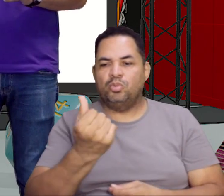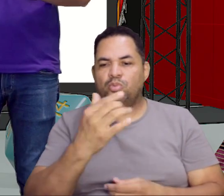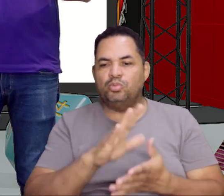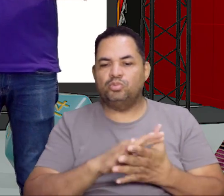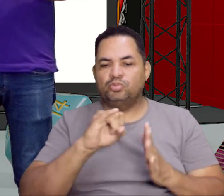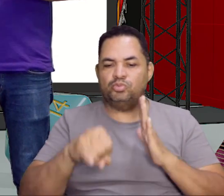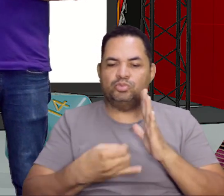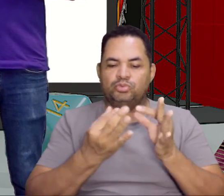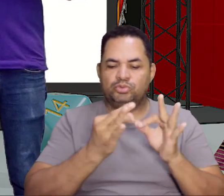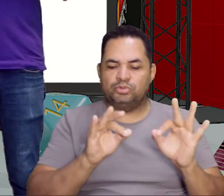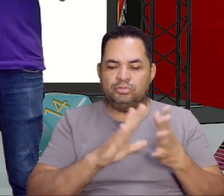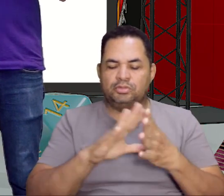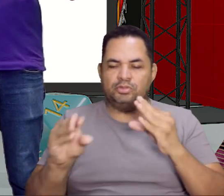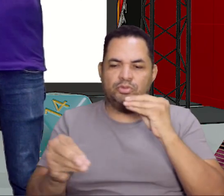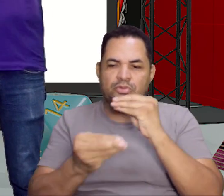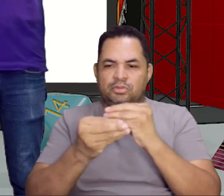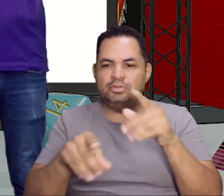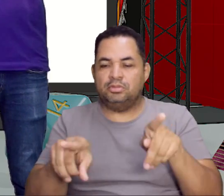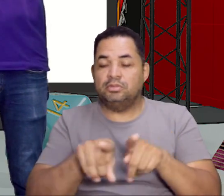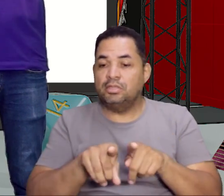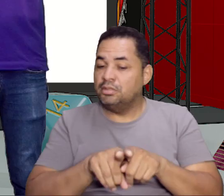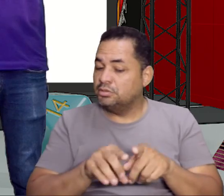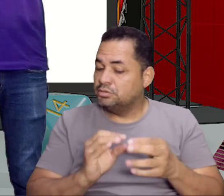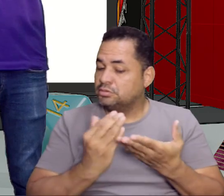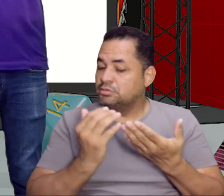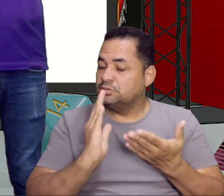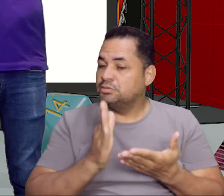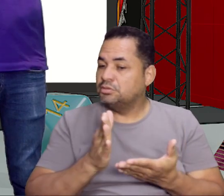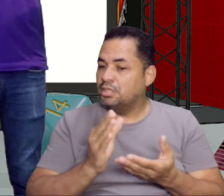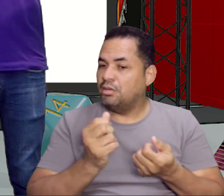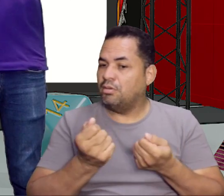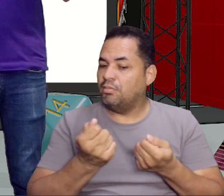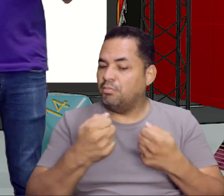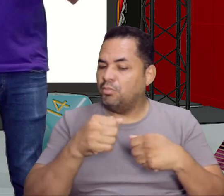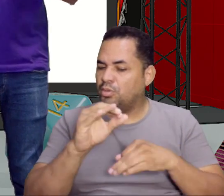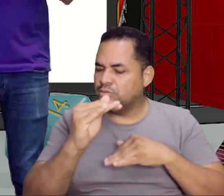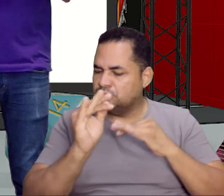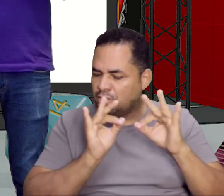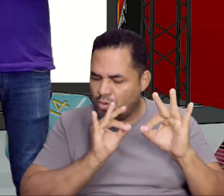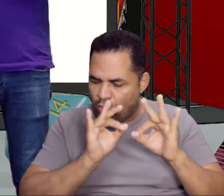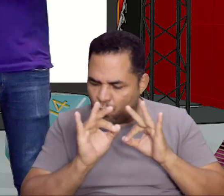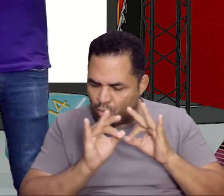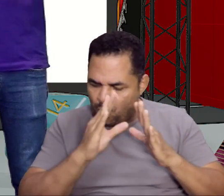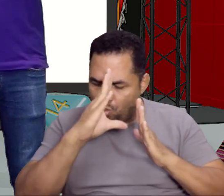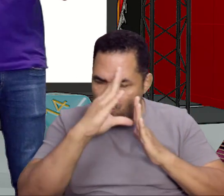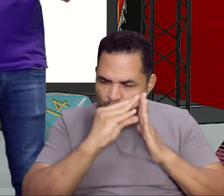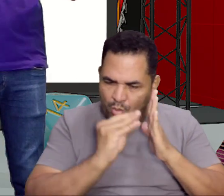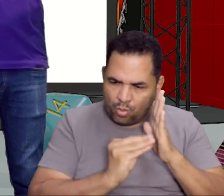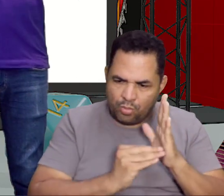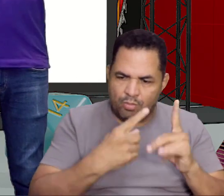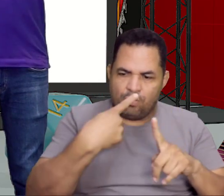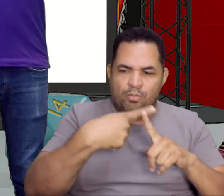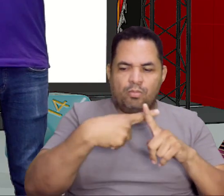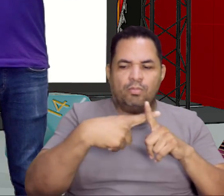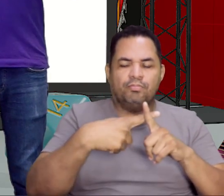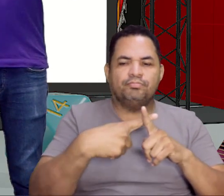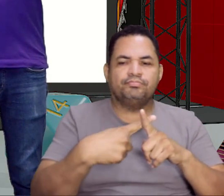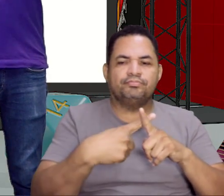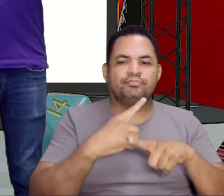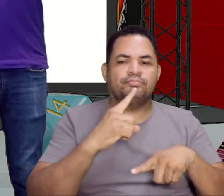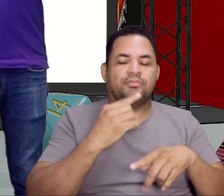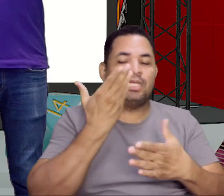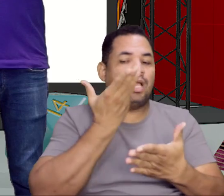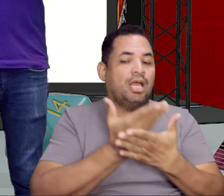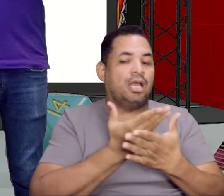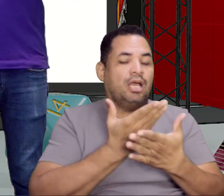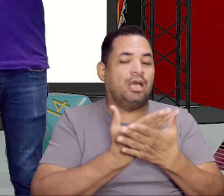juro simples juro composto já dá para você ir alinhando esses conteúdos dá para você ir organizando direitinho porque já é